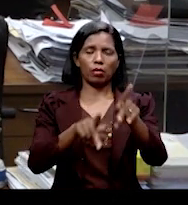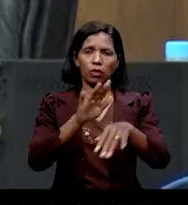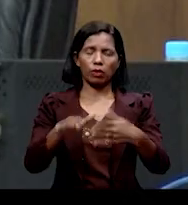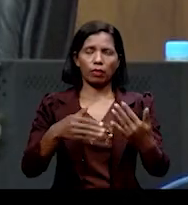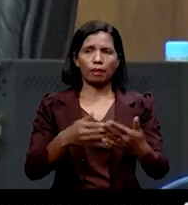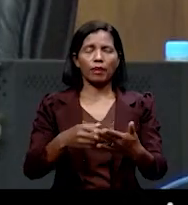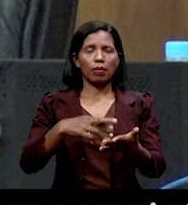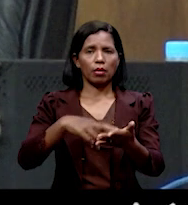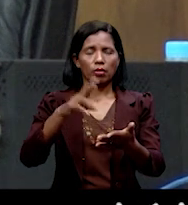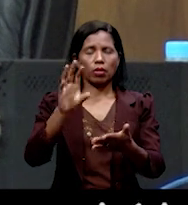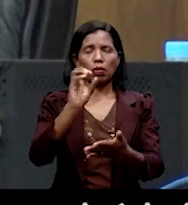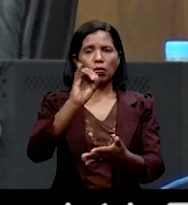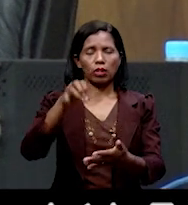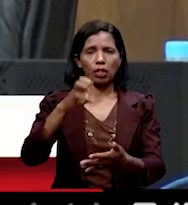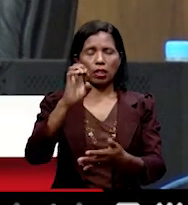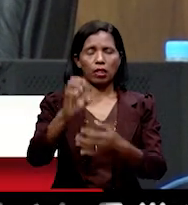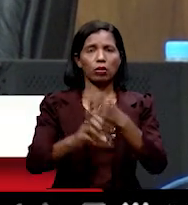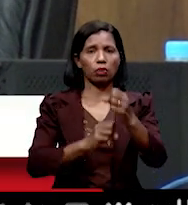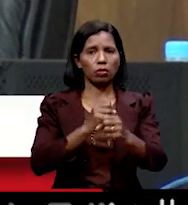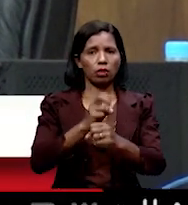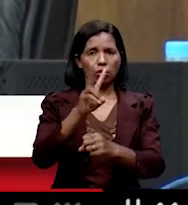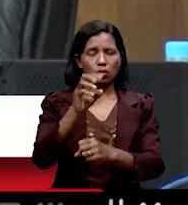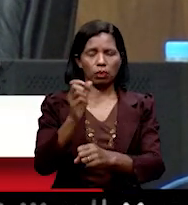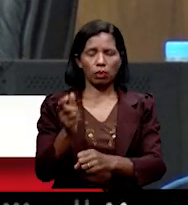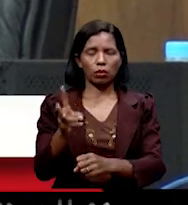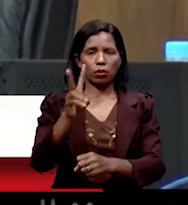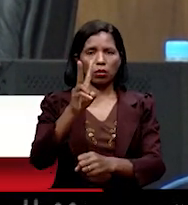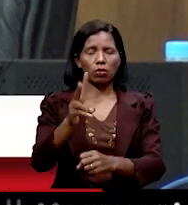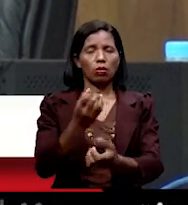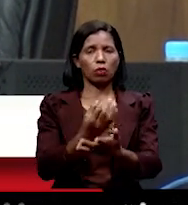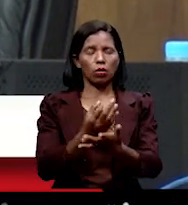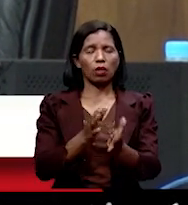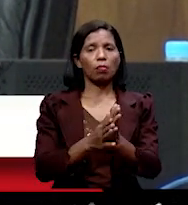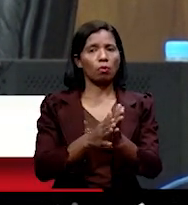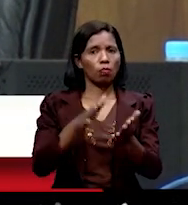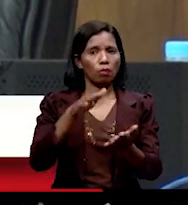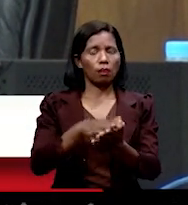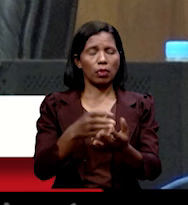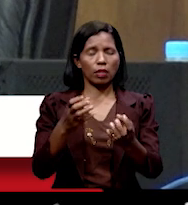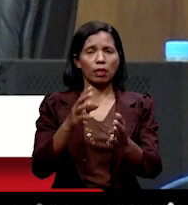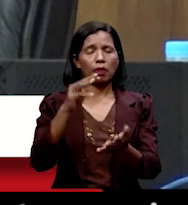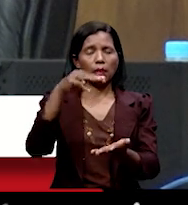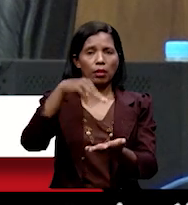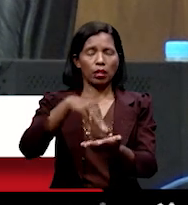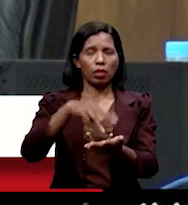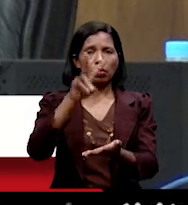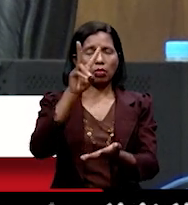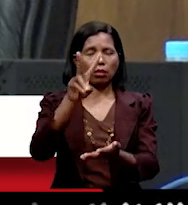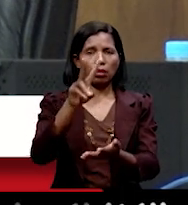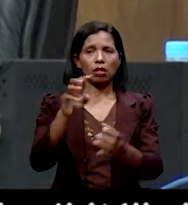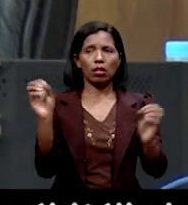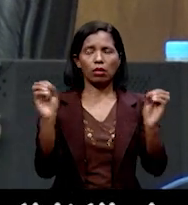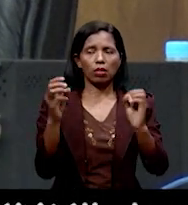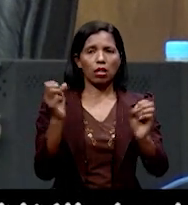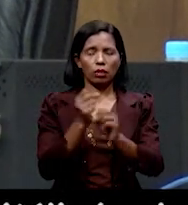geral estado ba 2022 nebe ho total bot liu bilhão rua lao satu halo